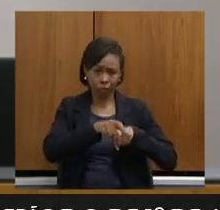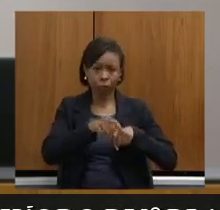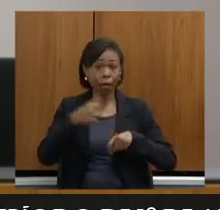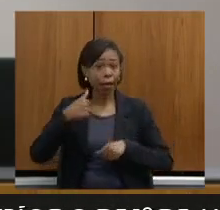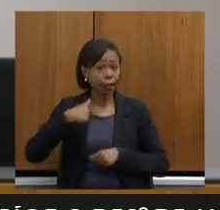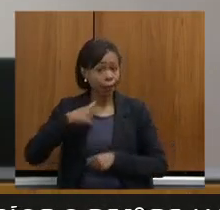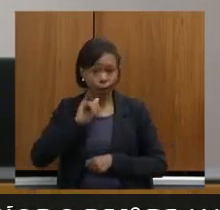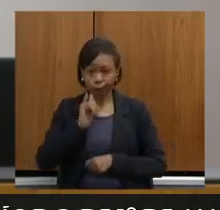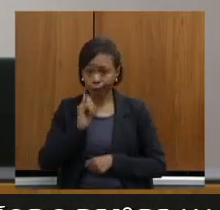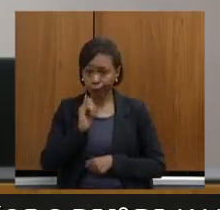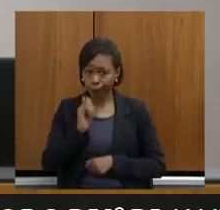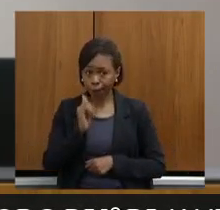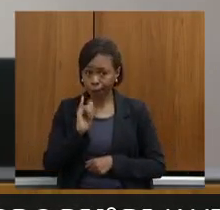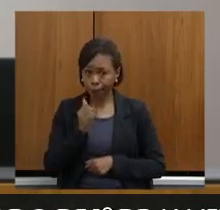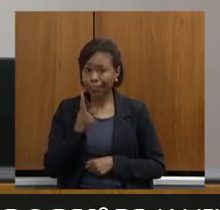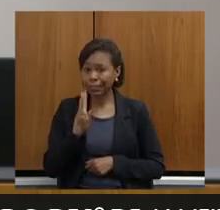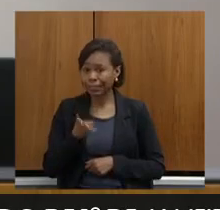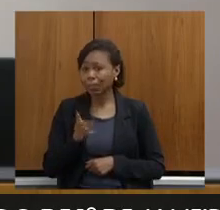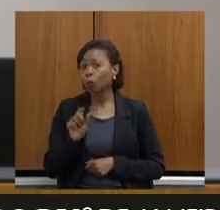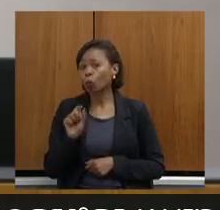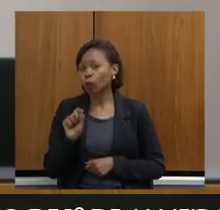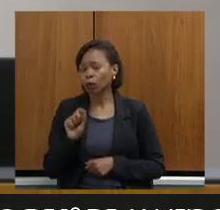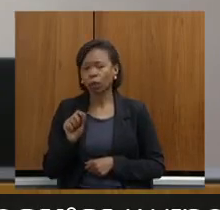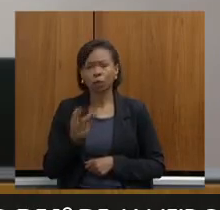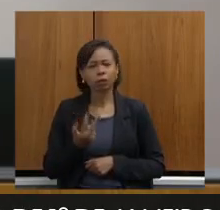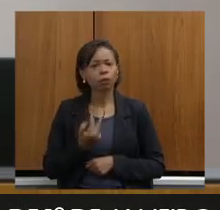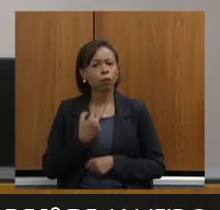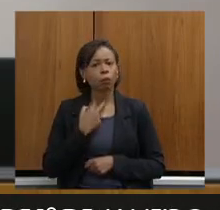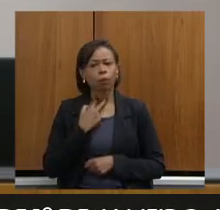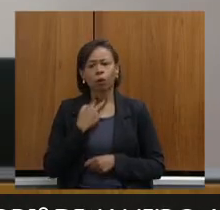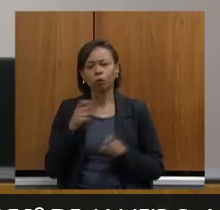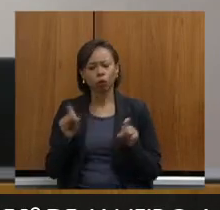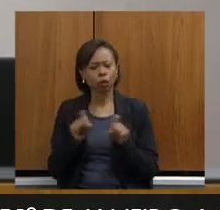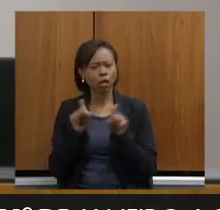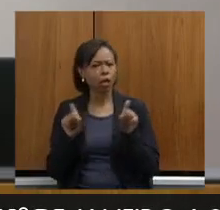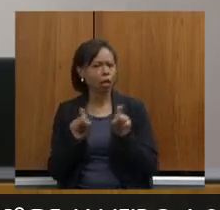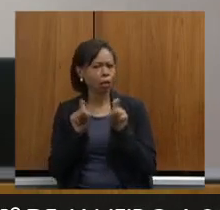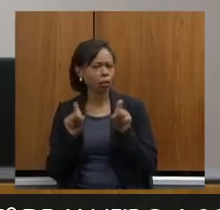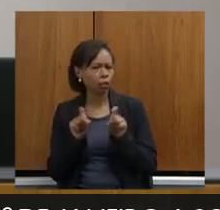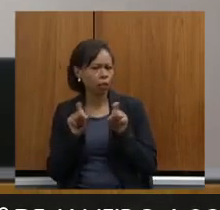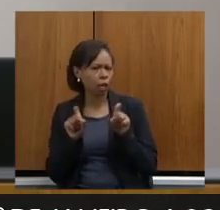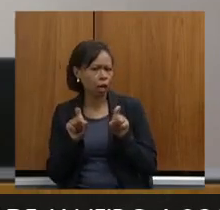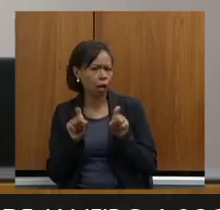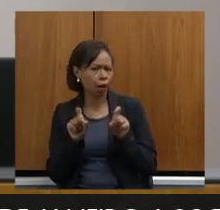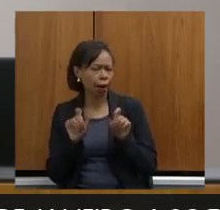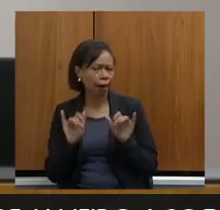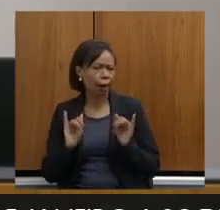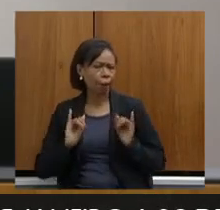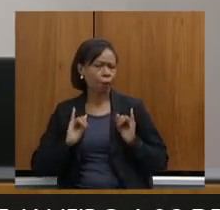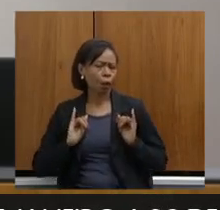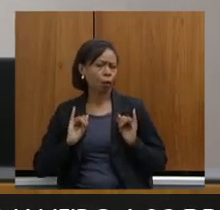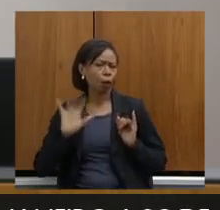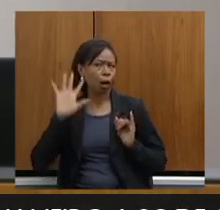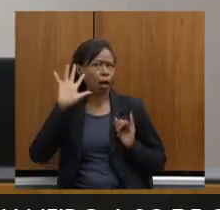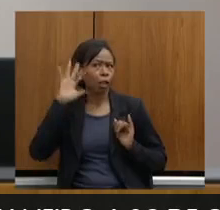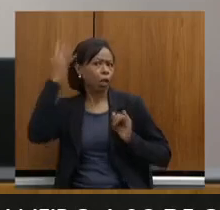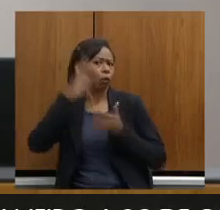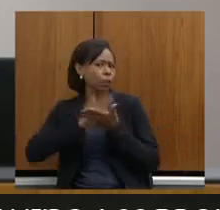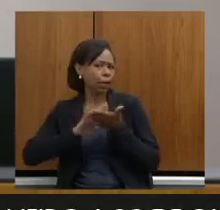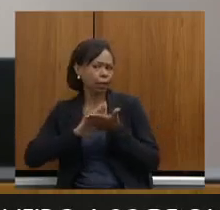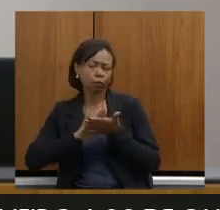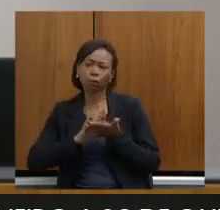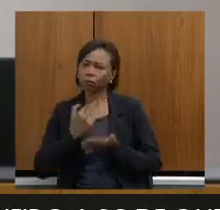nas reuniões que a gente não deve promover uma reunião e não tomar nenhuma decisão relacionado a ela